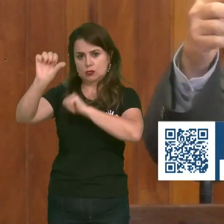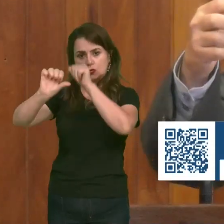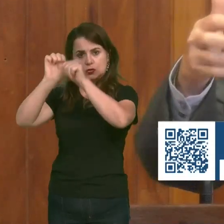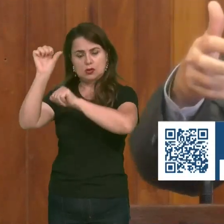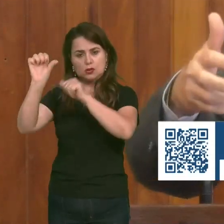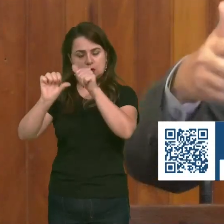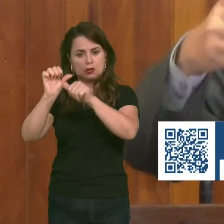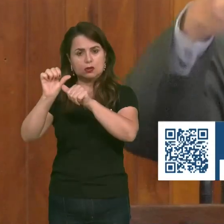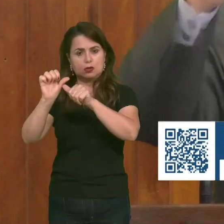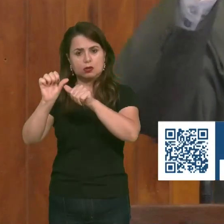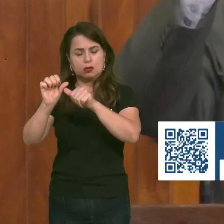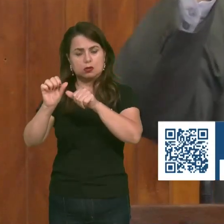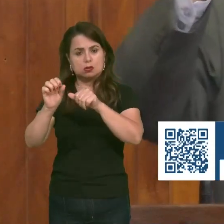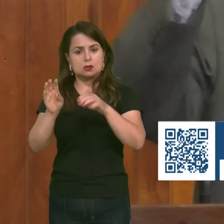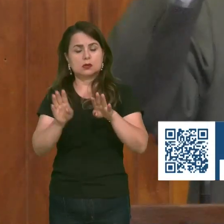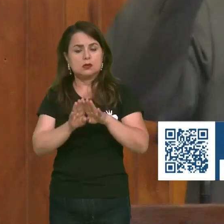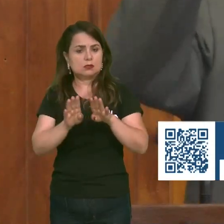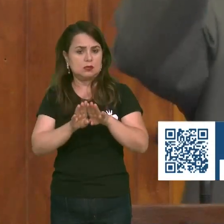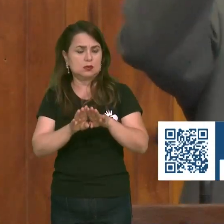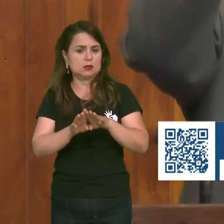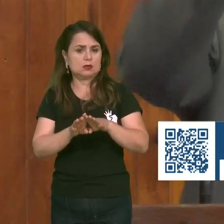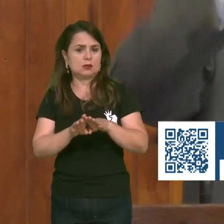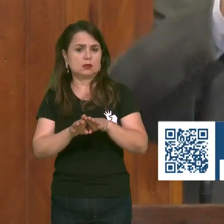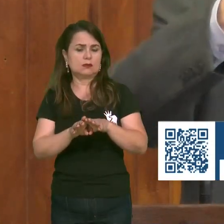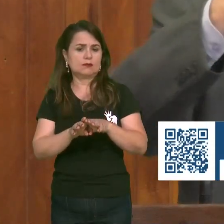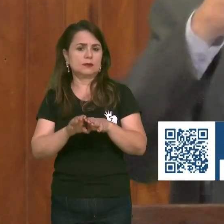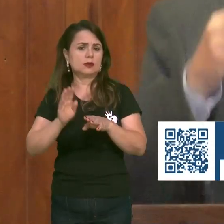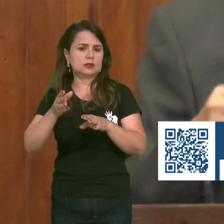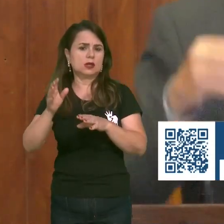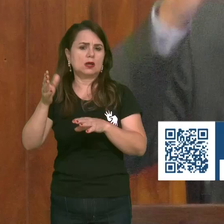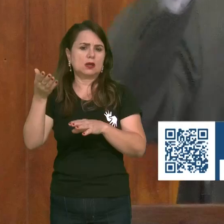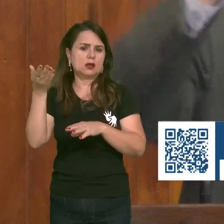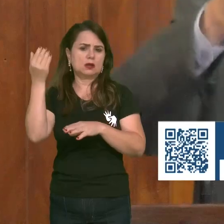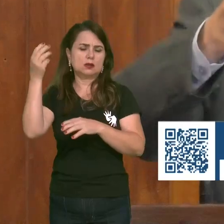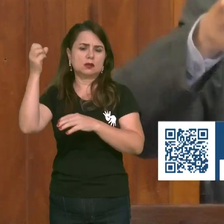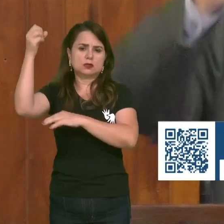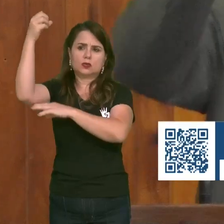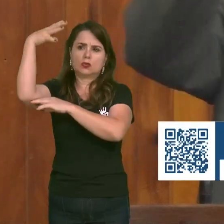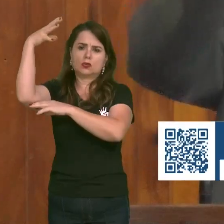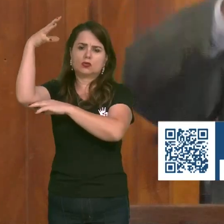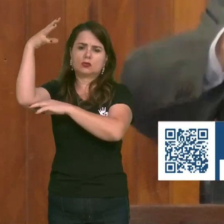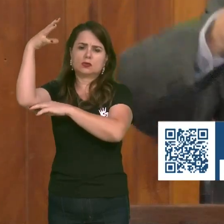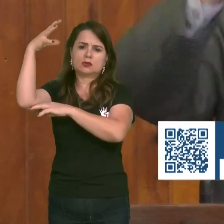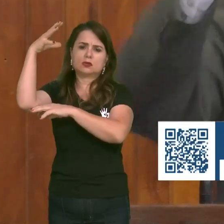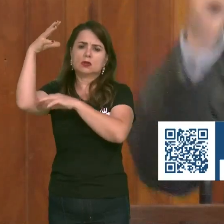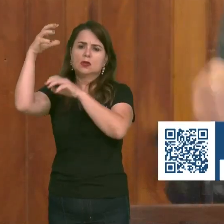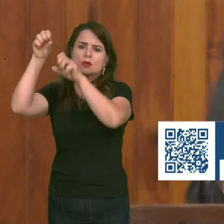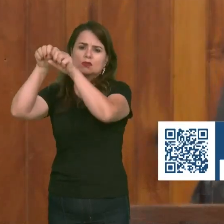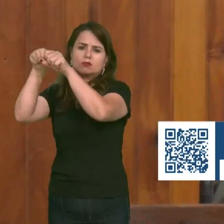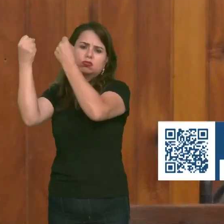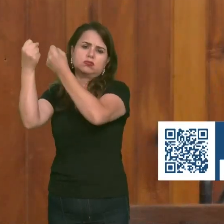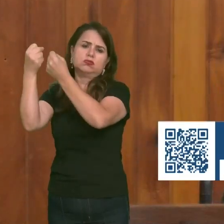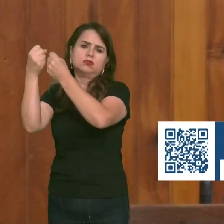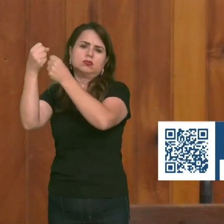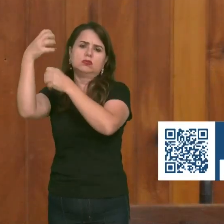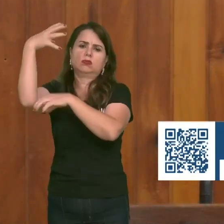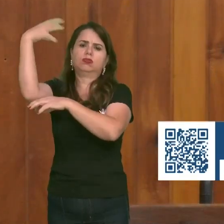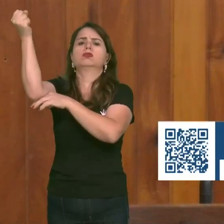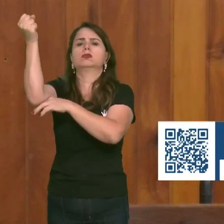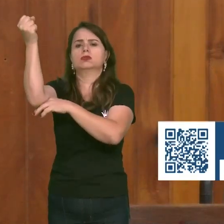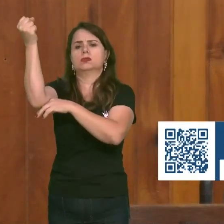a falta de uso de muitas foram quebradas furtadas ou queimadas quanto